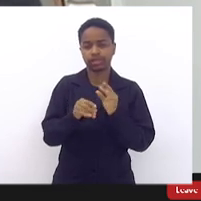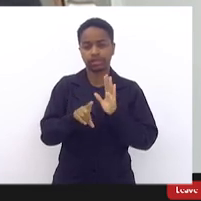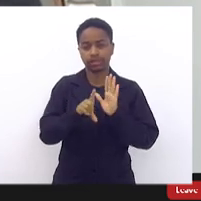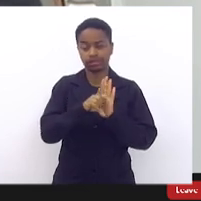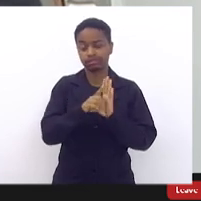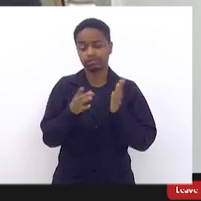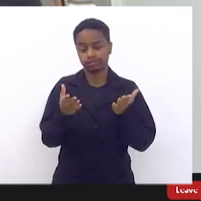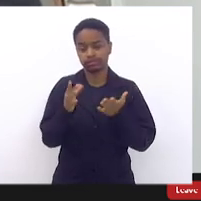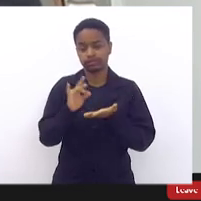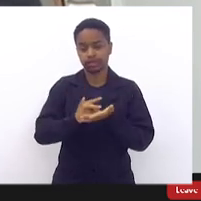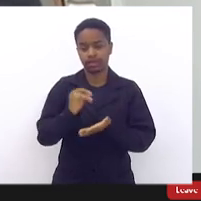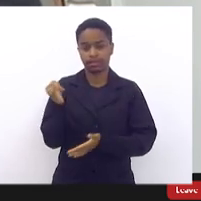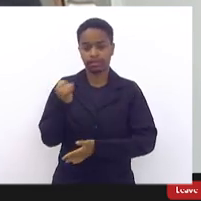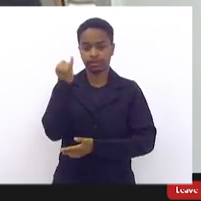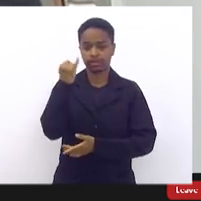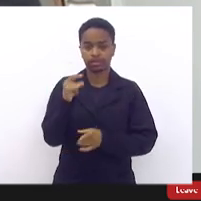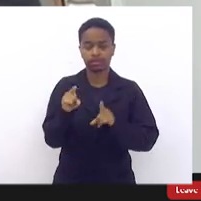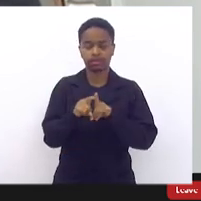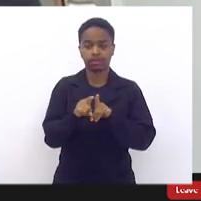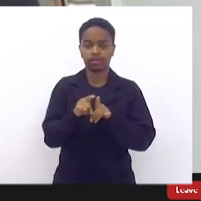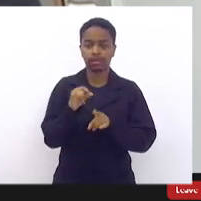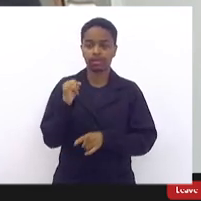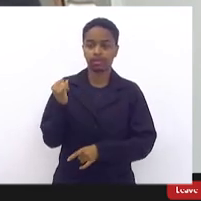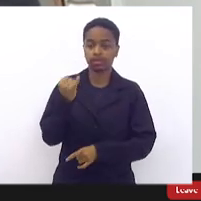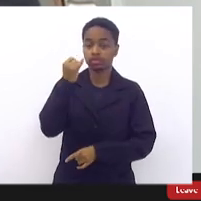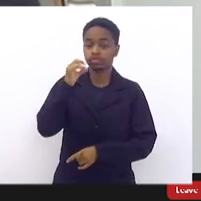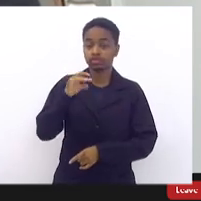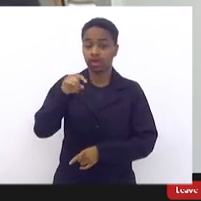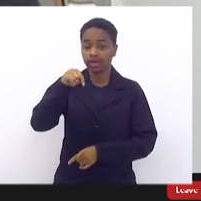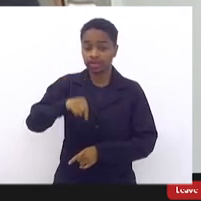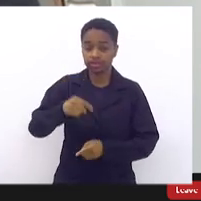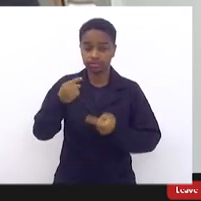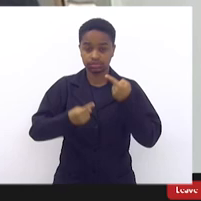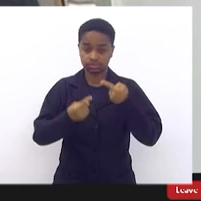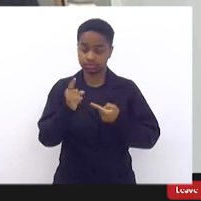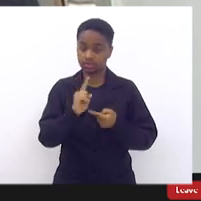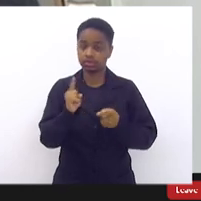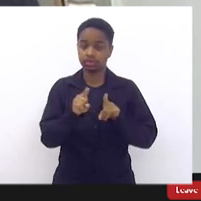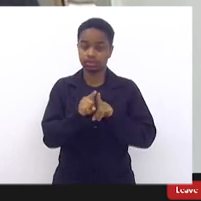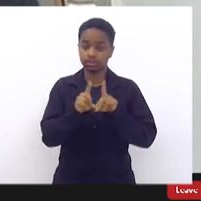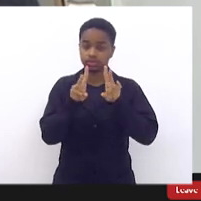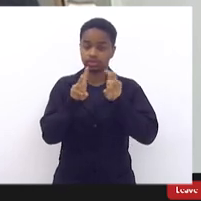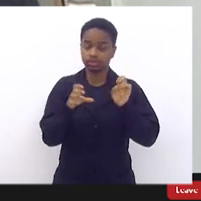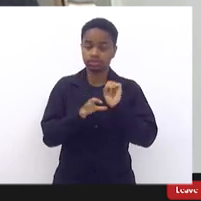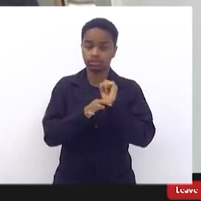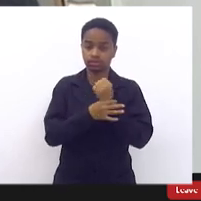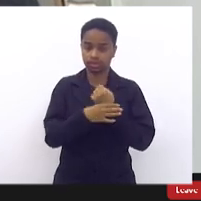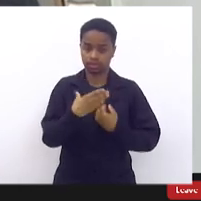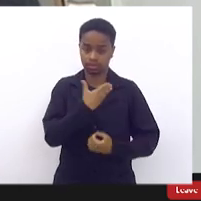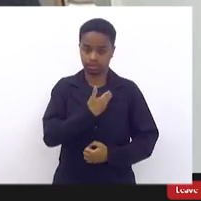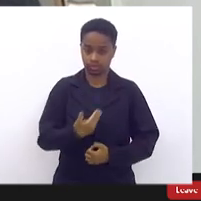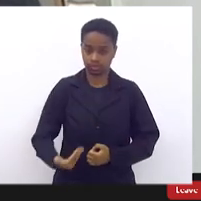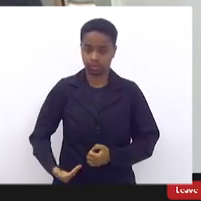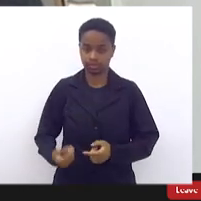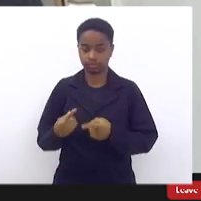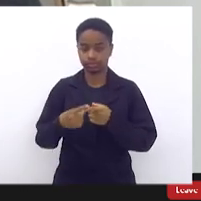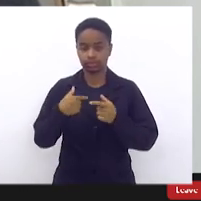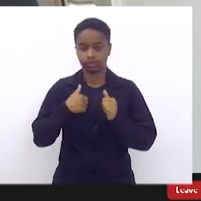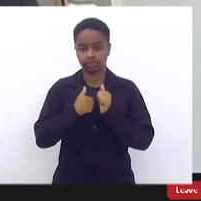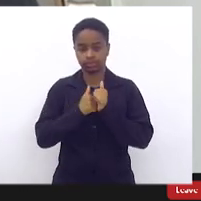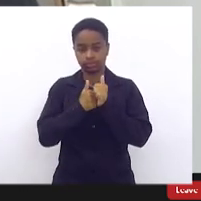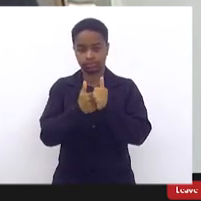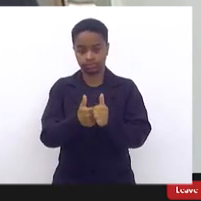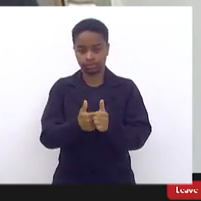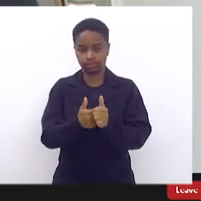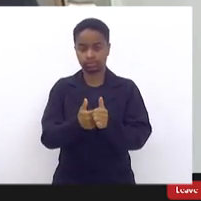muito importante. E é muito importante não só para esse debate, mas para o nosso debate atual de segurança pública, né, que eu tenho acompanhado aqui